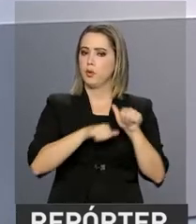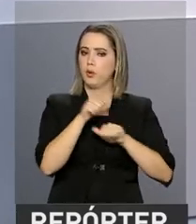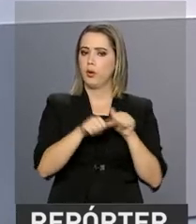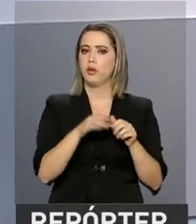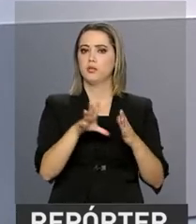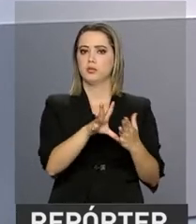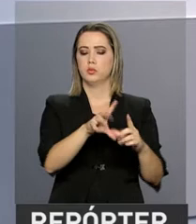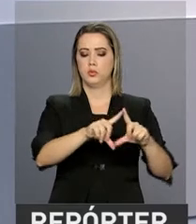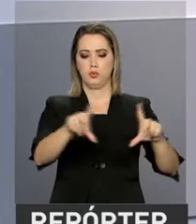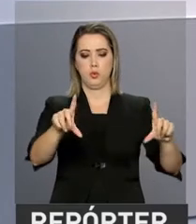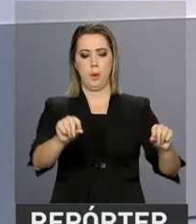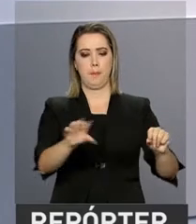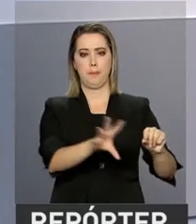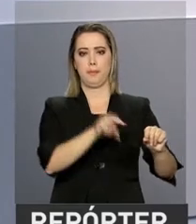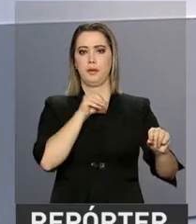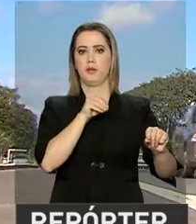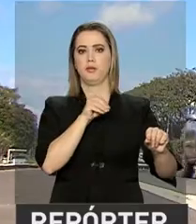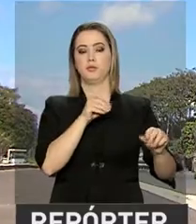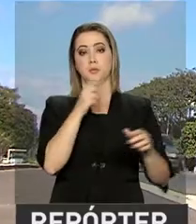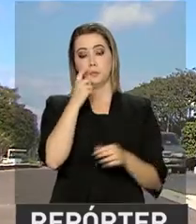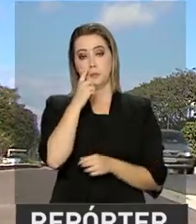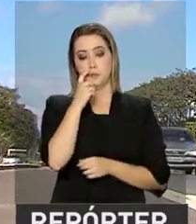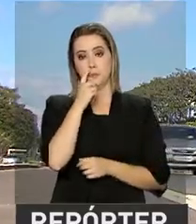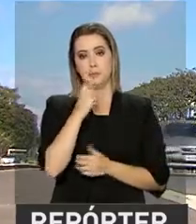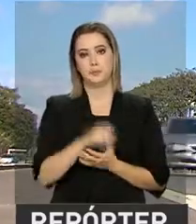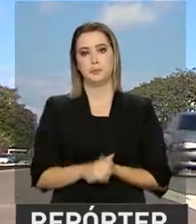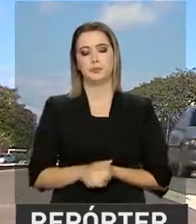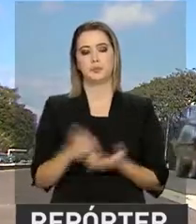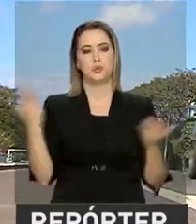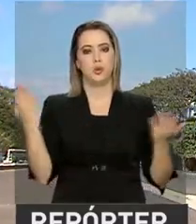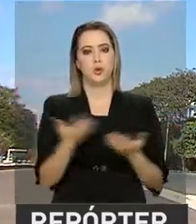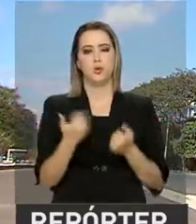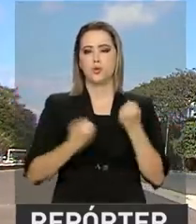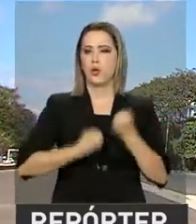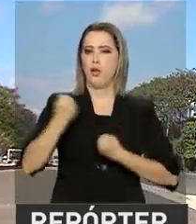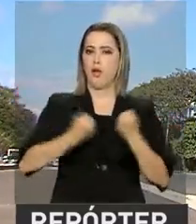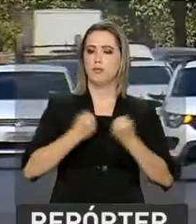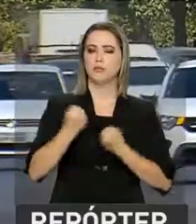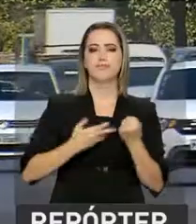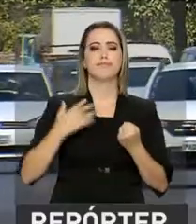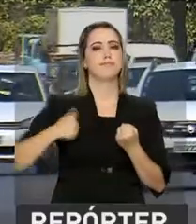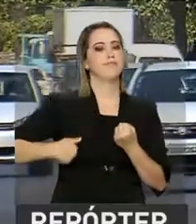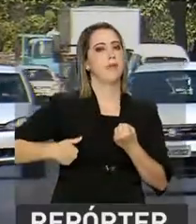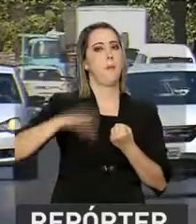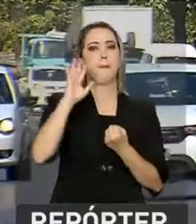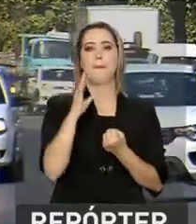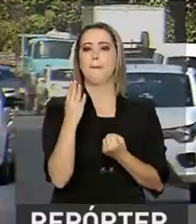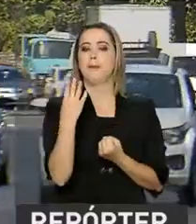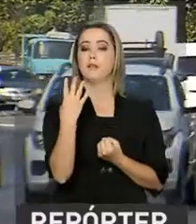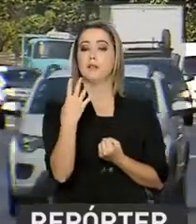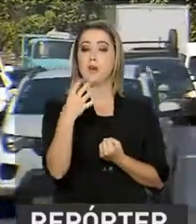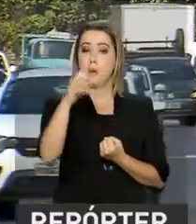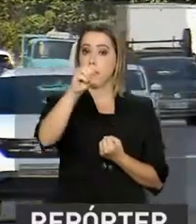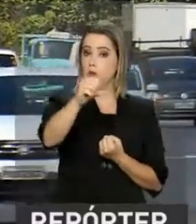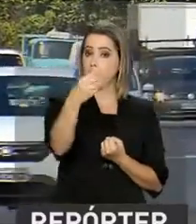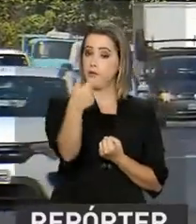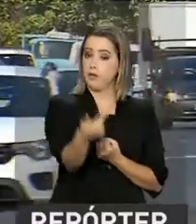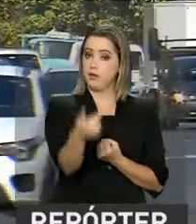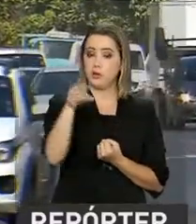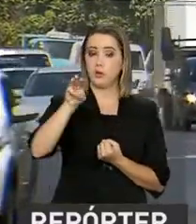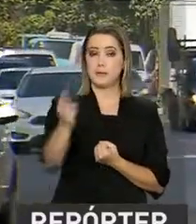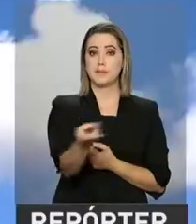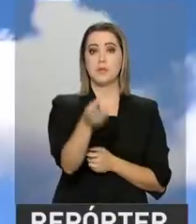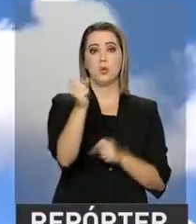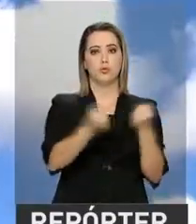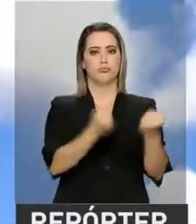em caso de colagem atual frota nacional de veículos ultrapassa os 92 milhões de